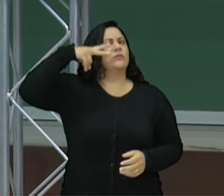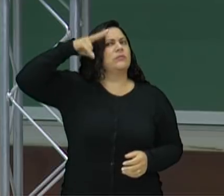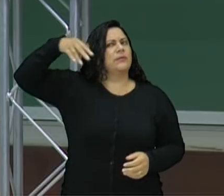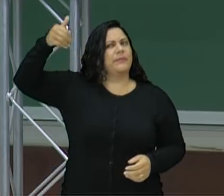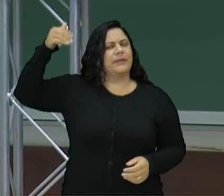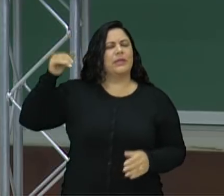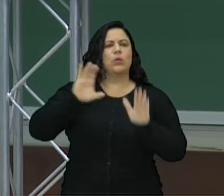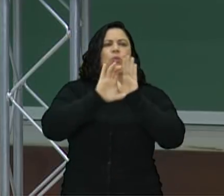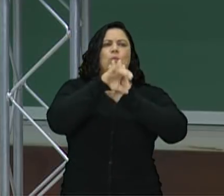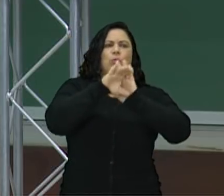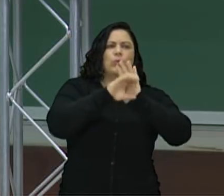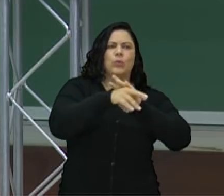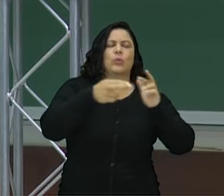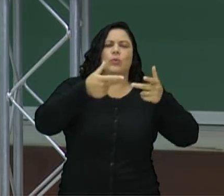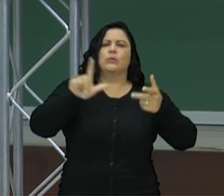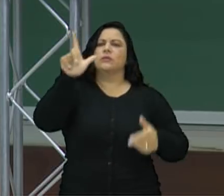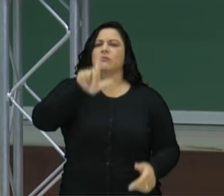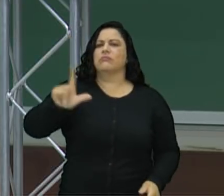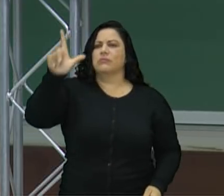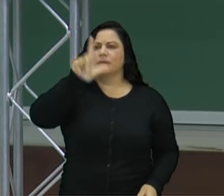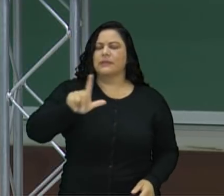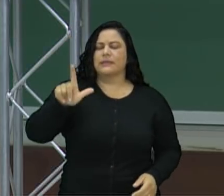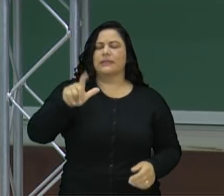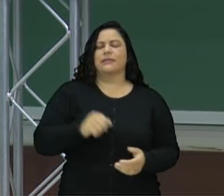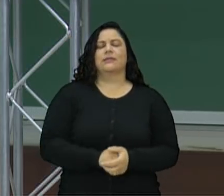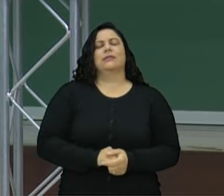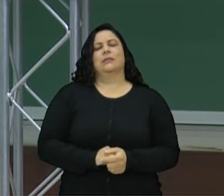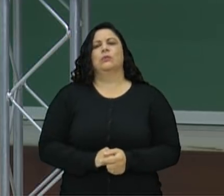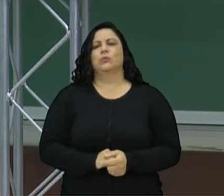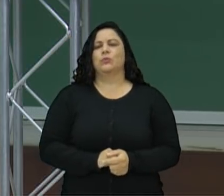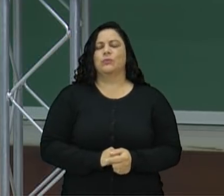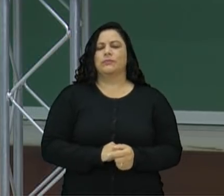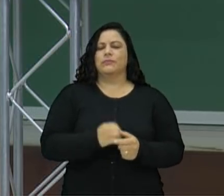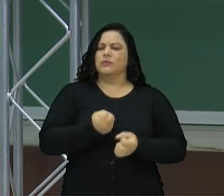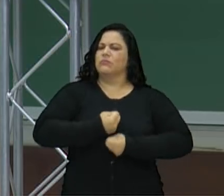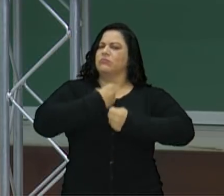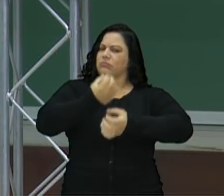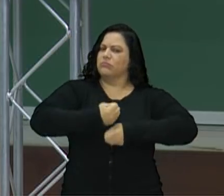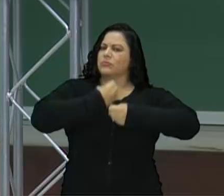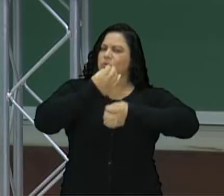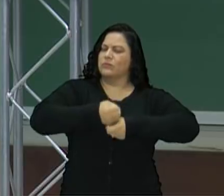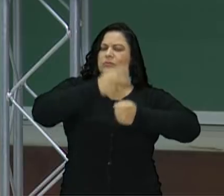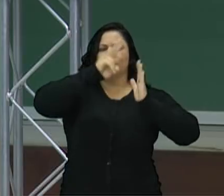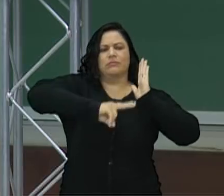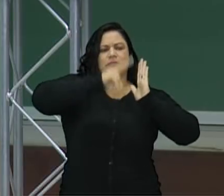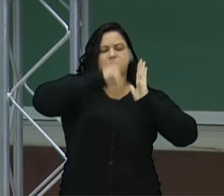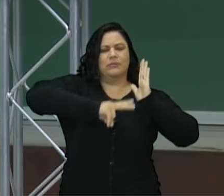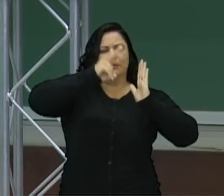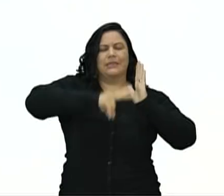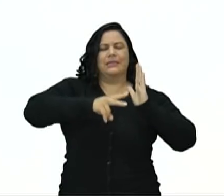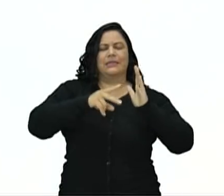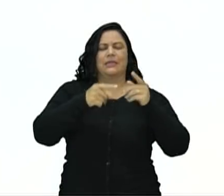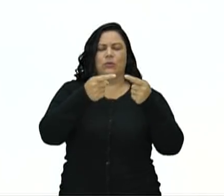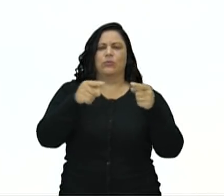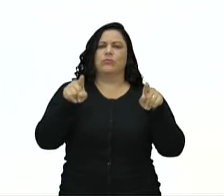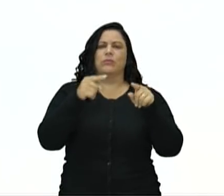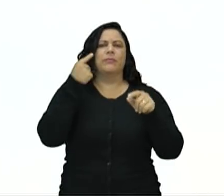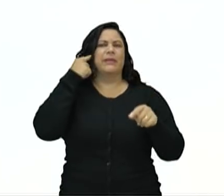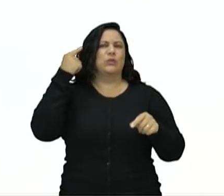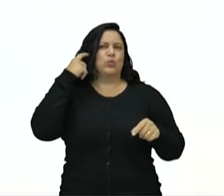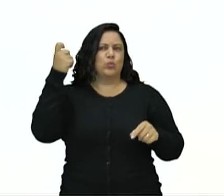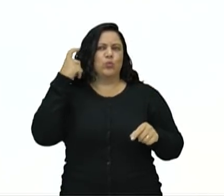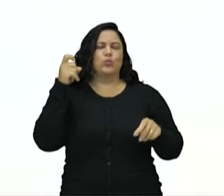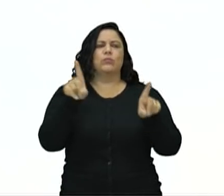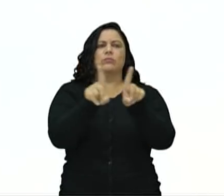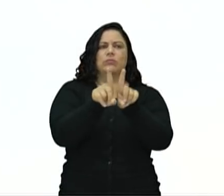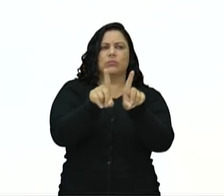da literatura, né? Tendo em vista o depoimento que a gente leu, né? E escutou da Linalba. Então, o conceito de